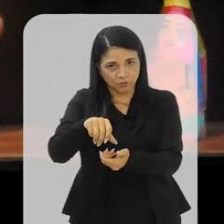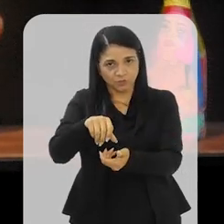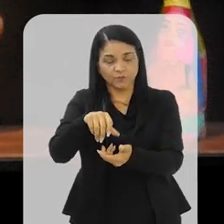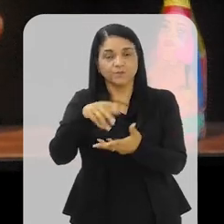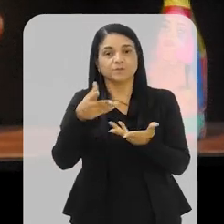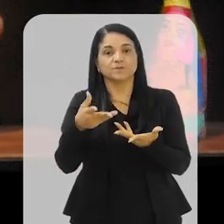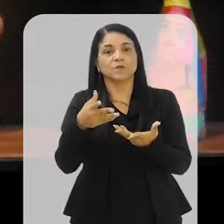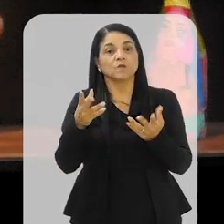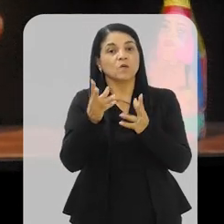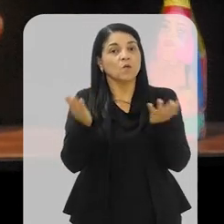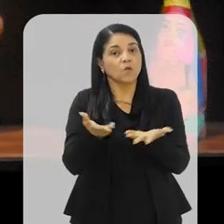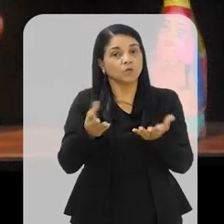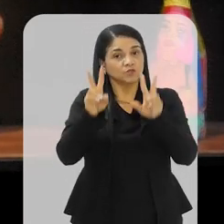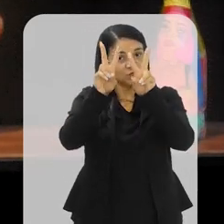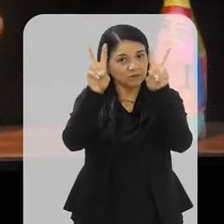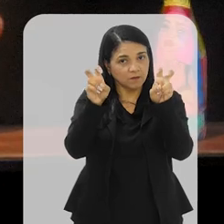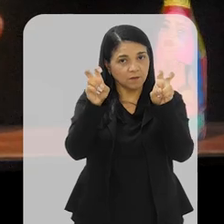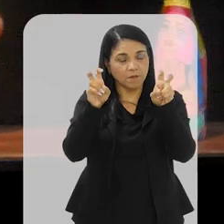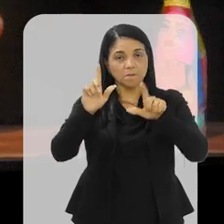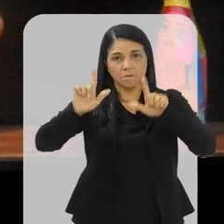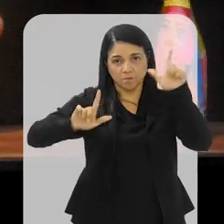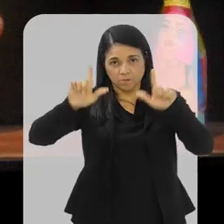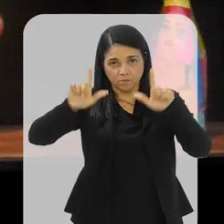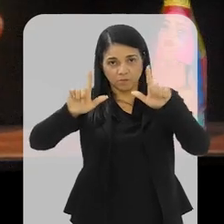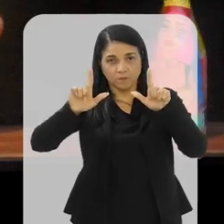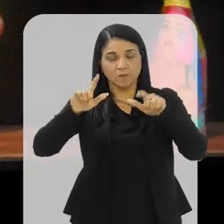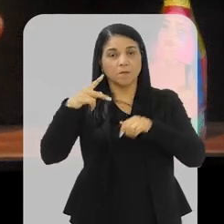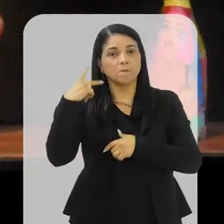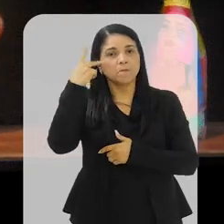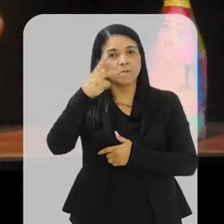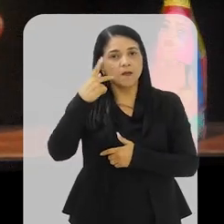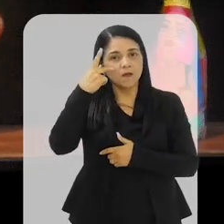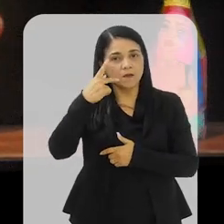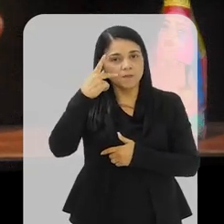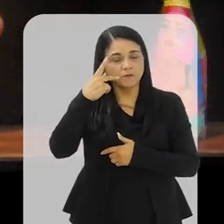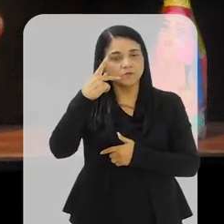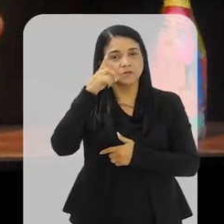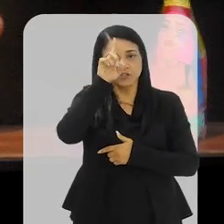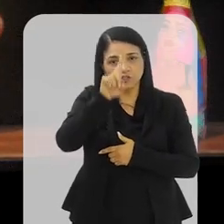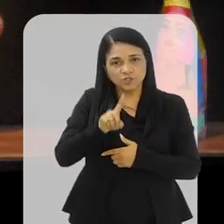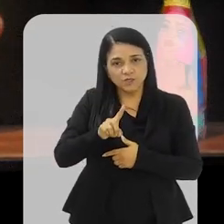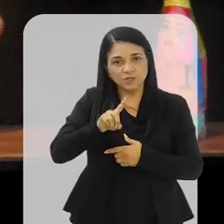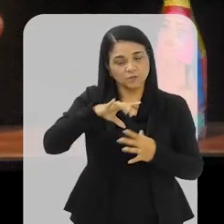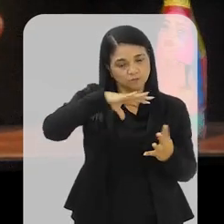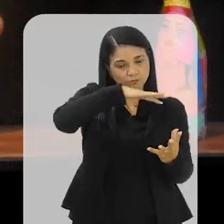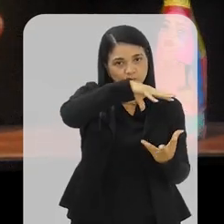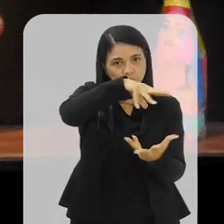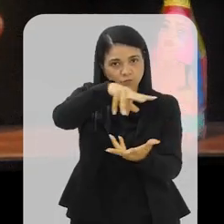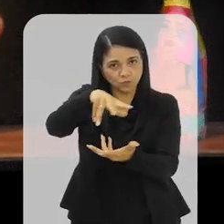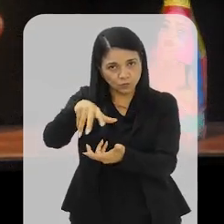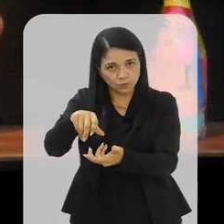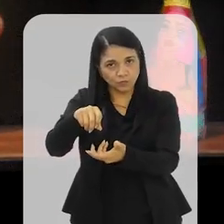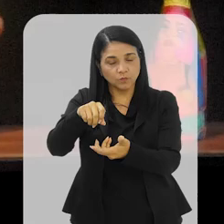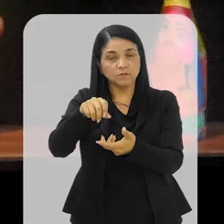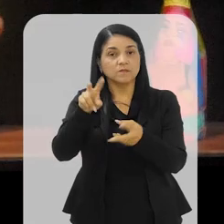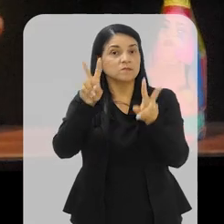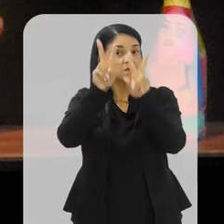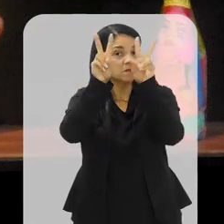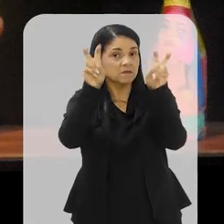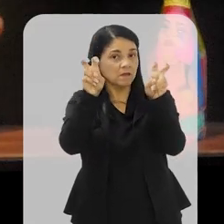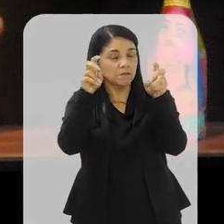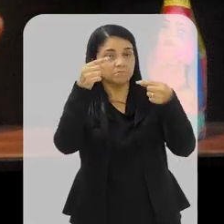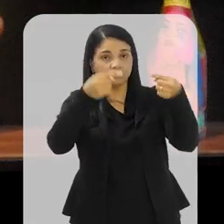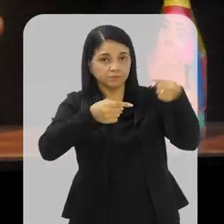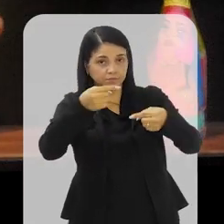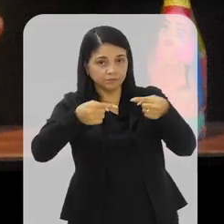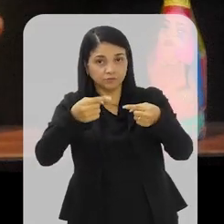hoje o tema do programa é o Parlamento e direito internacional eh para falar sobre esse tema nós